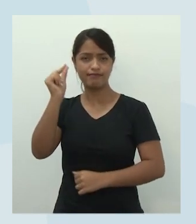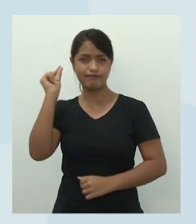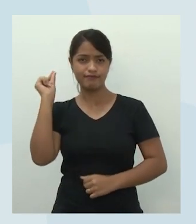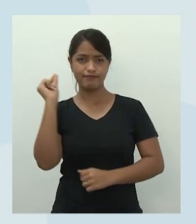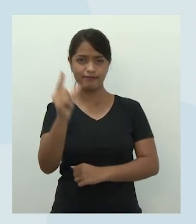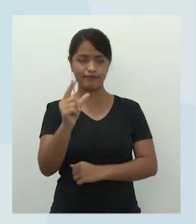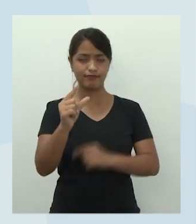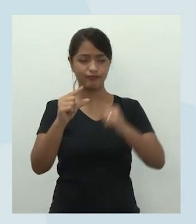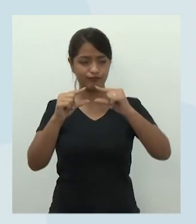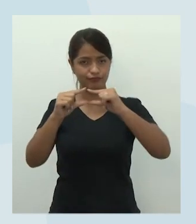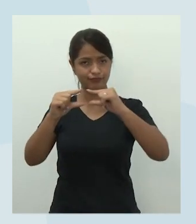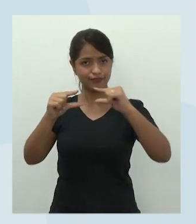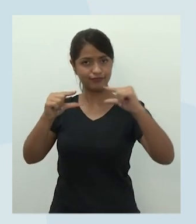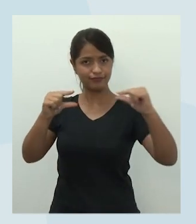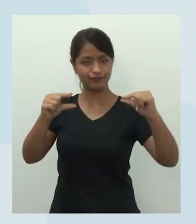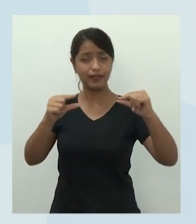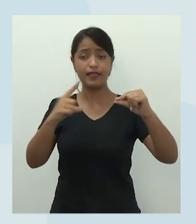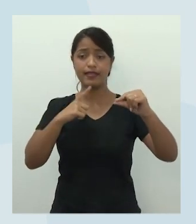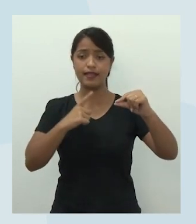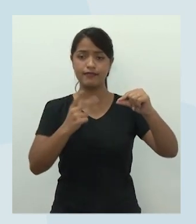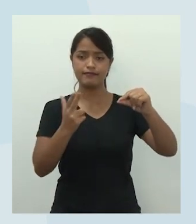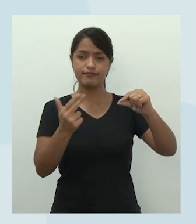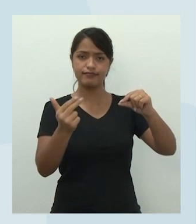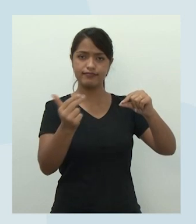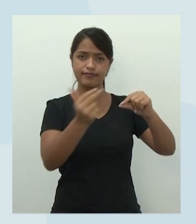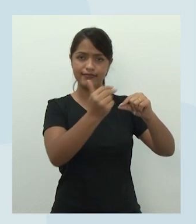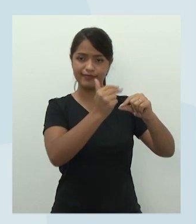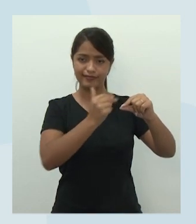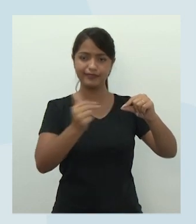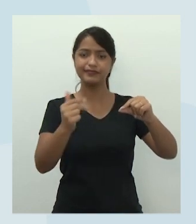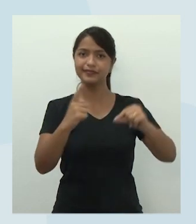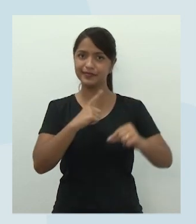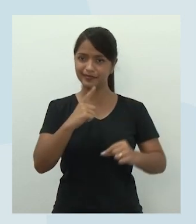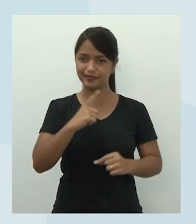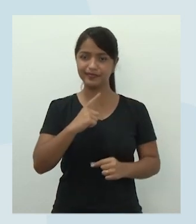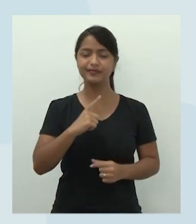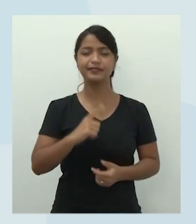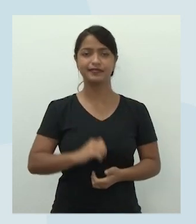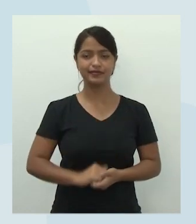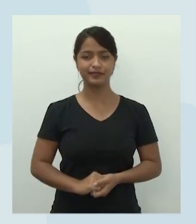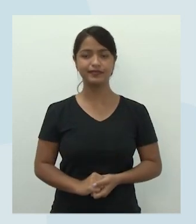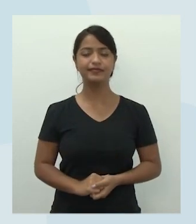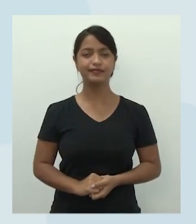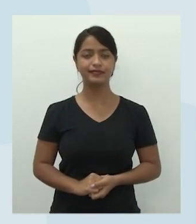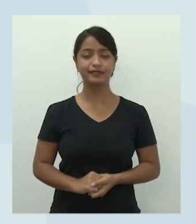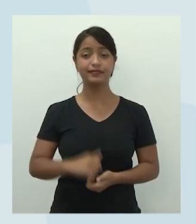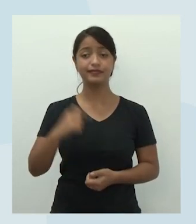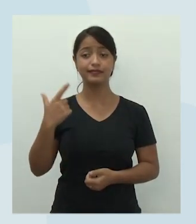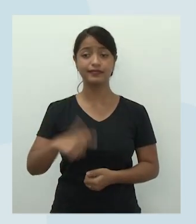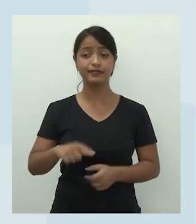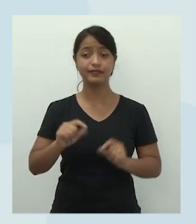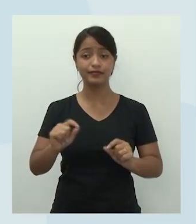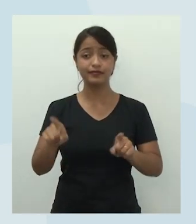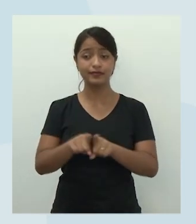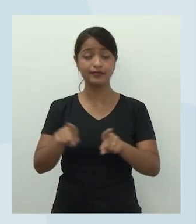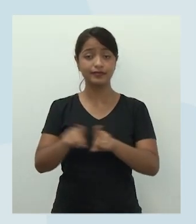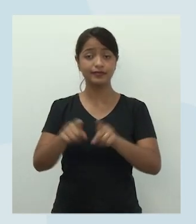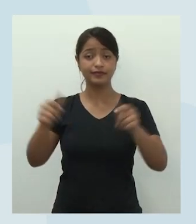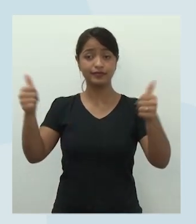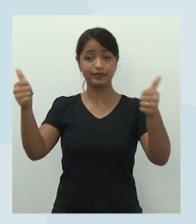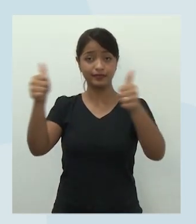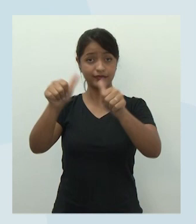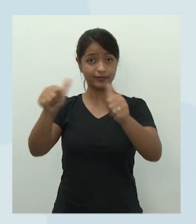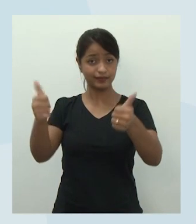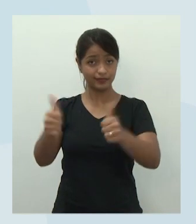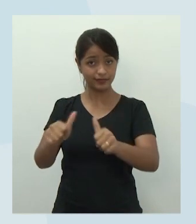é decorada, né? Tem ali um trabalho feito na ponta desse dardo. E uma estatueta feita de